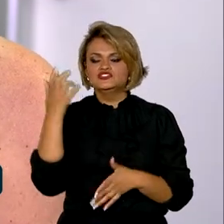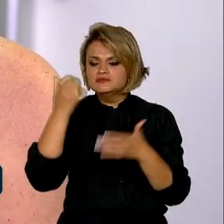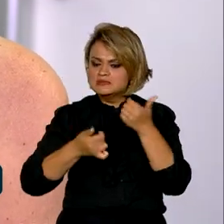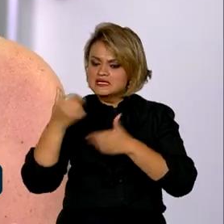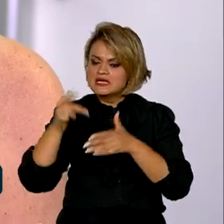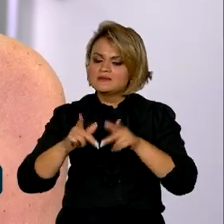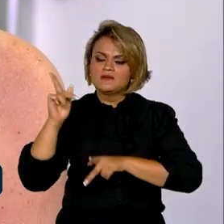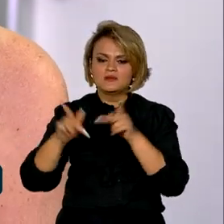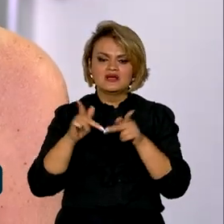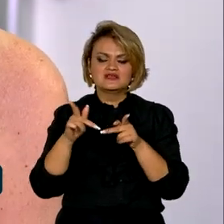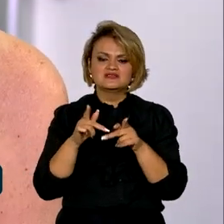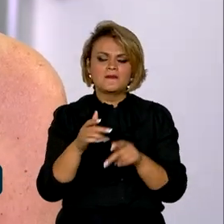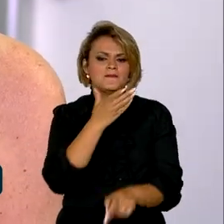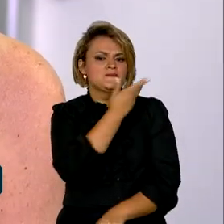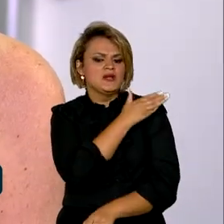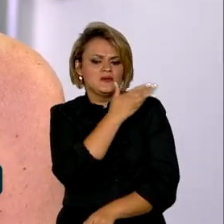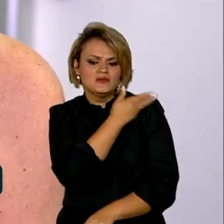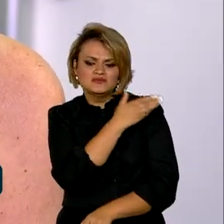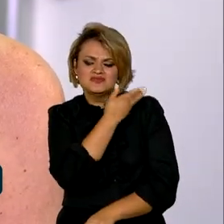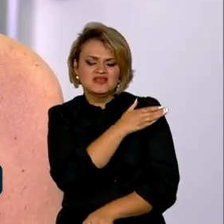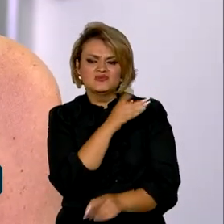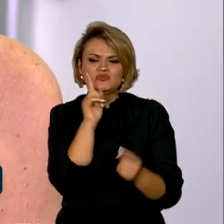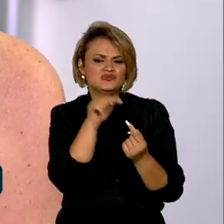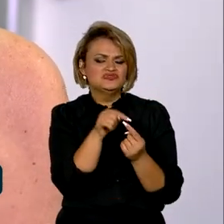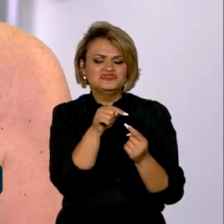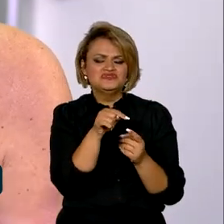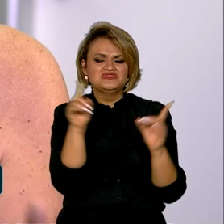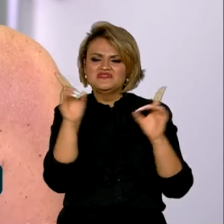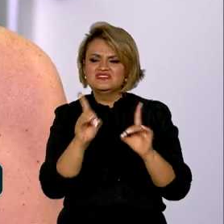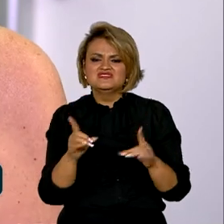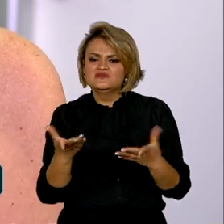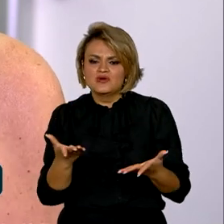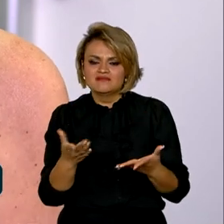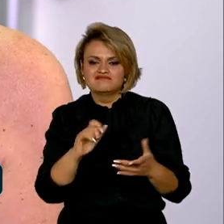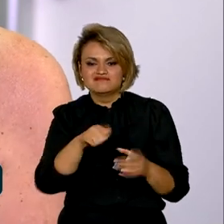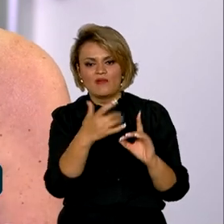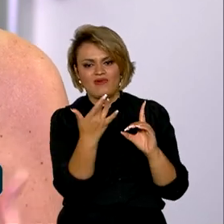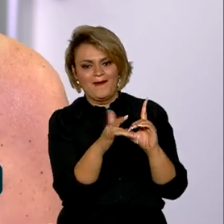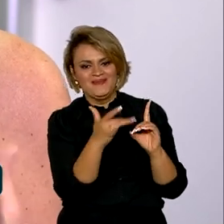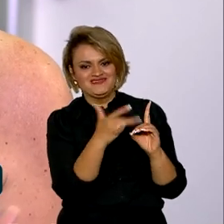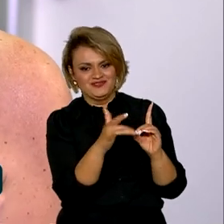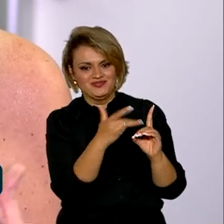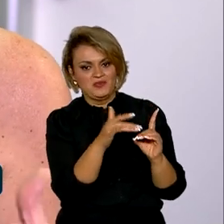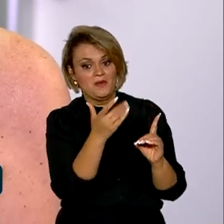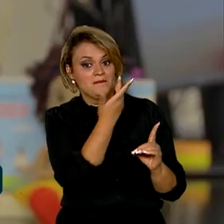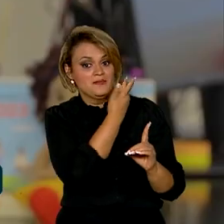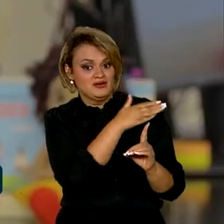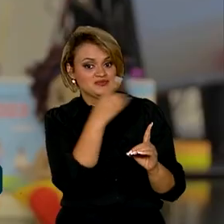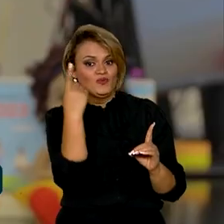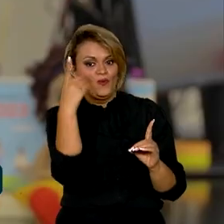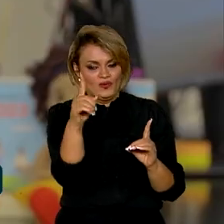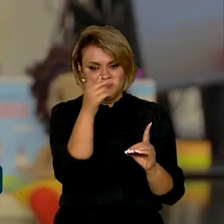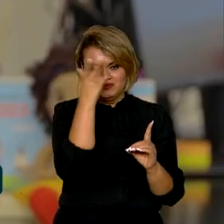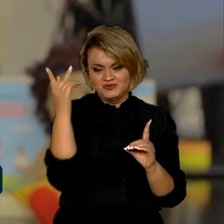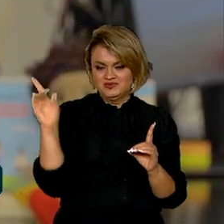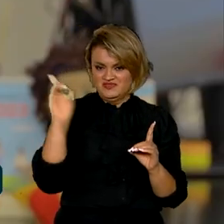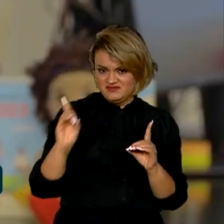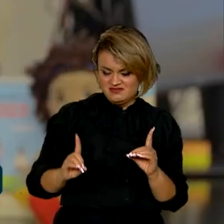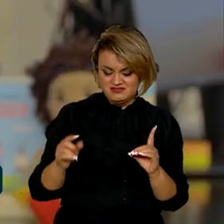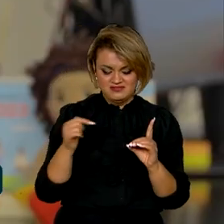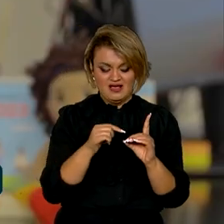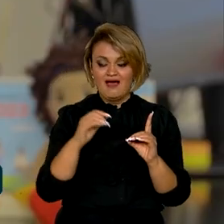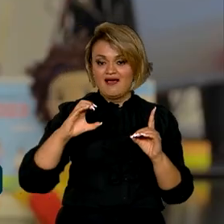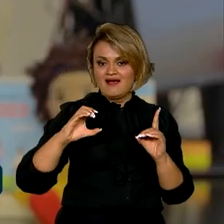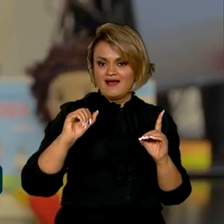para a população o que é a discriminação em razão de deficiência, o capacitismo. Nós escolhemos esse nome capacitismo porque